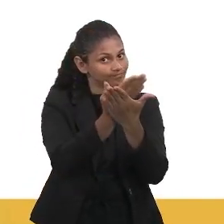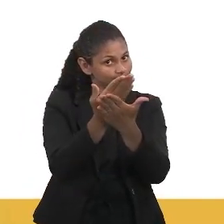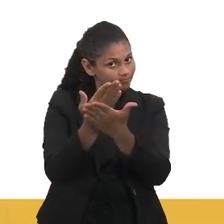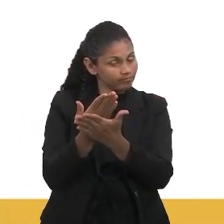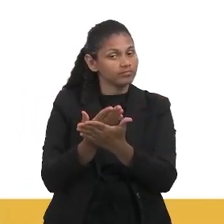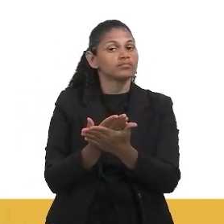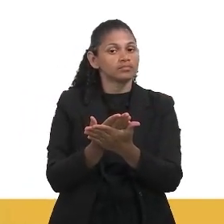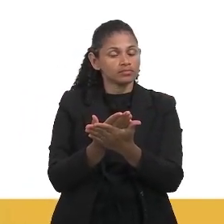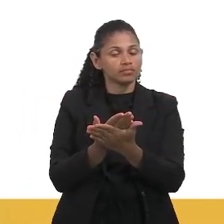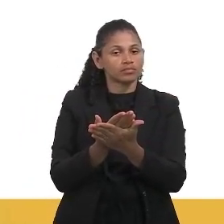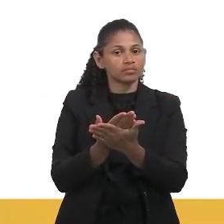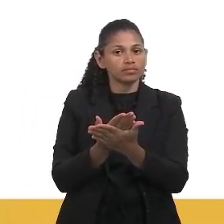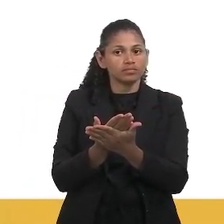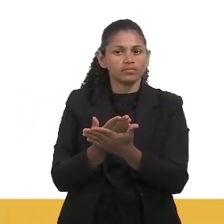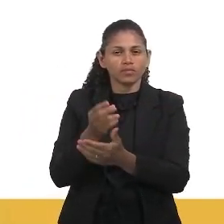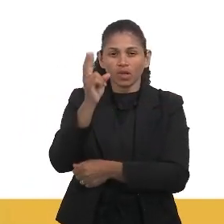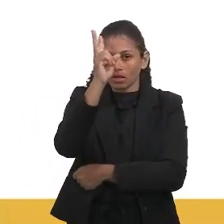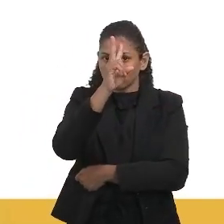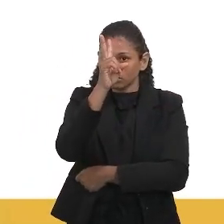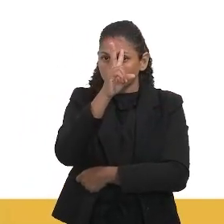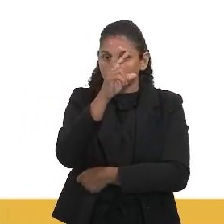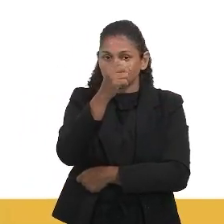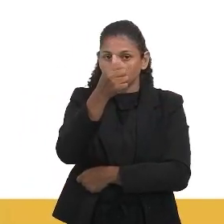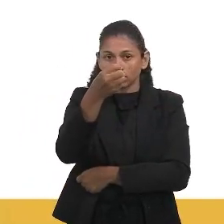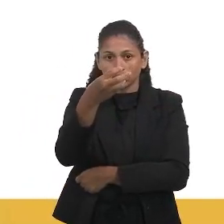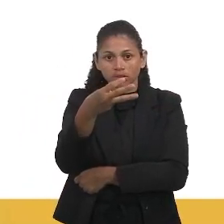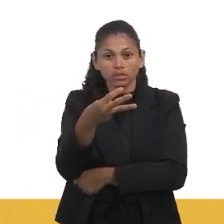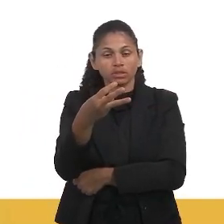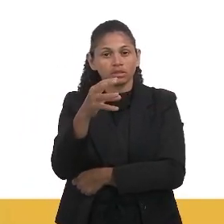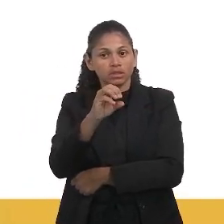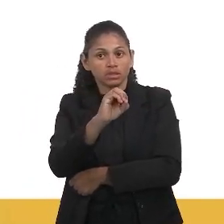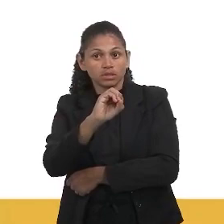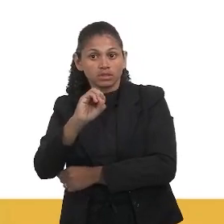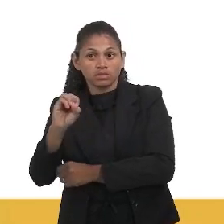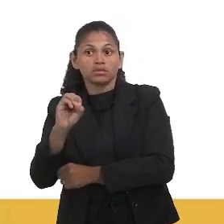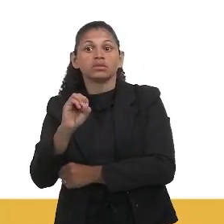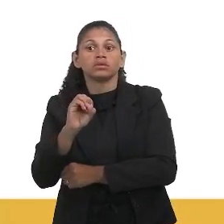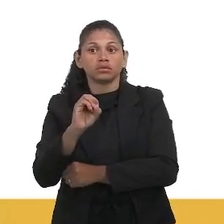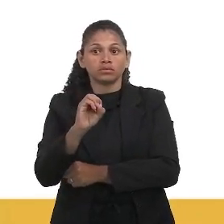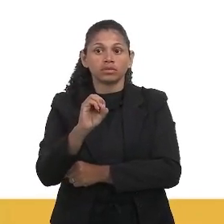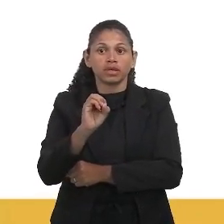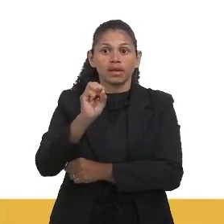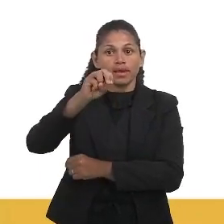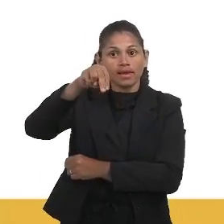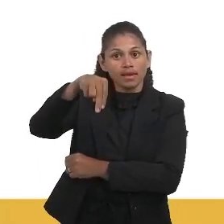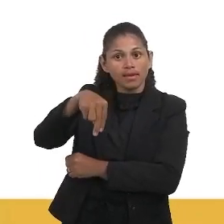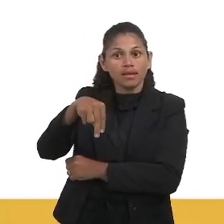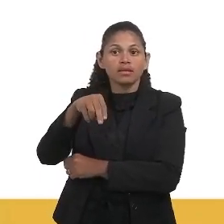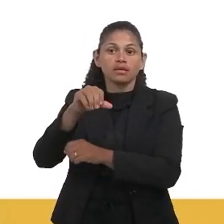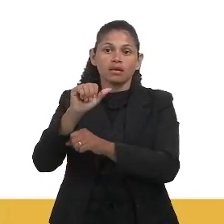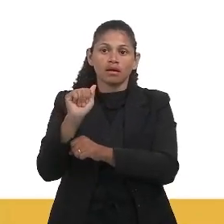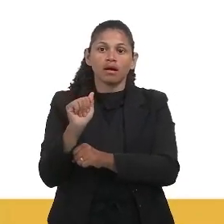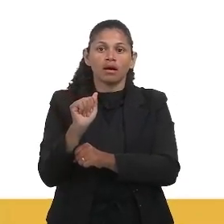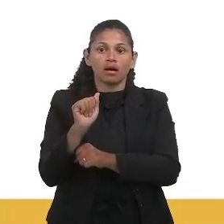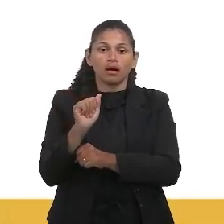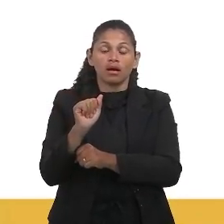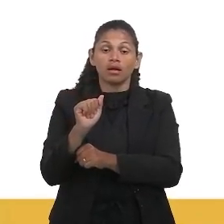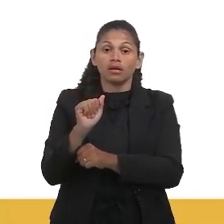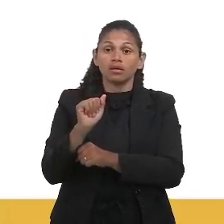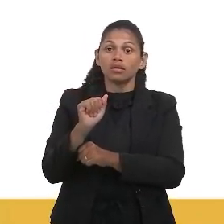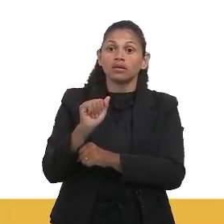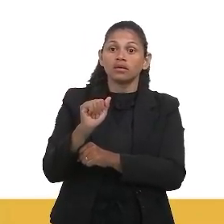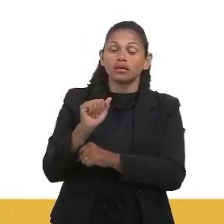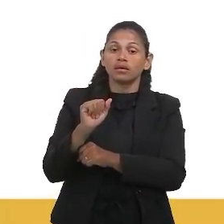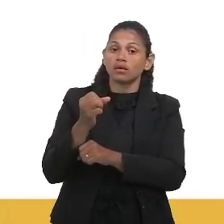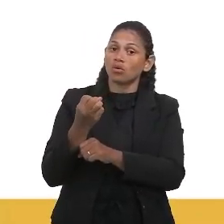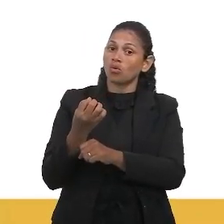aí ó Lembrando que o 300 tá para o n de a né que é número de casos favoráveis e o 800 está para